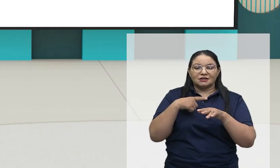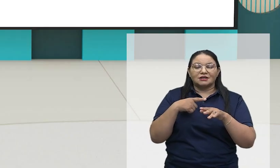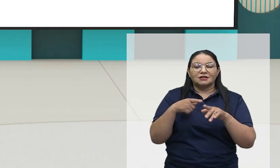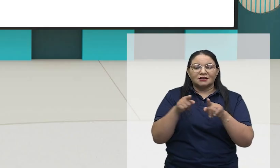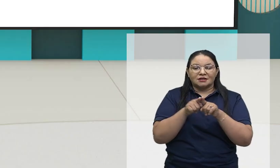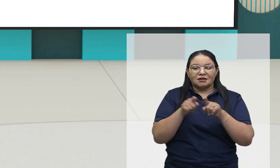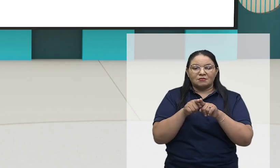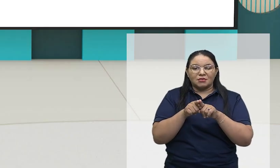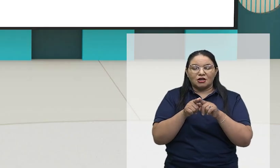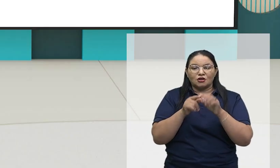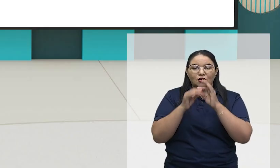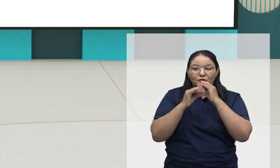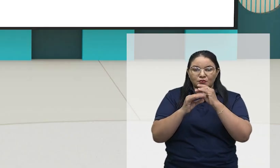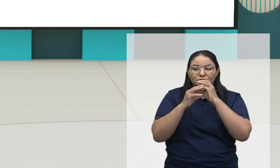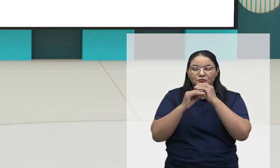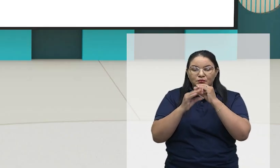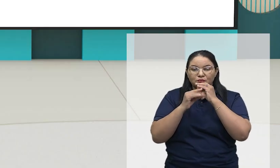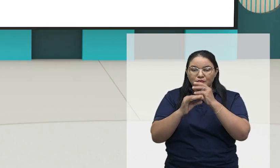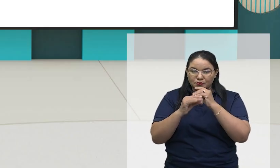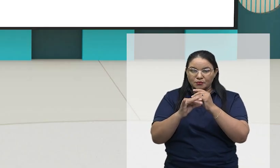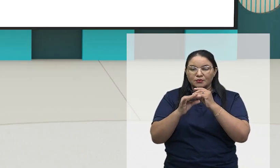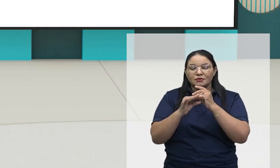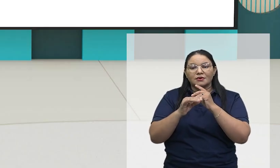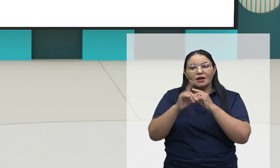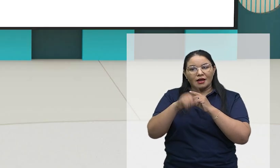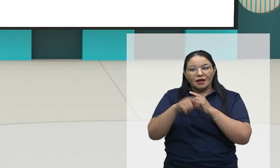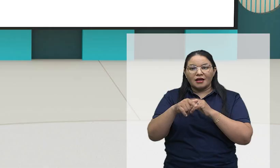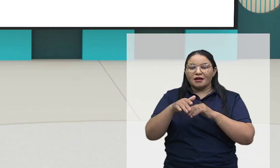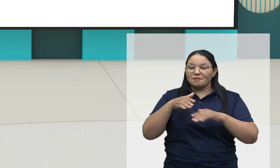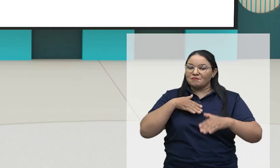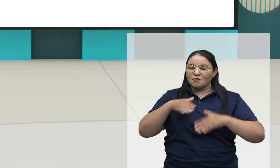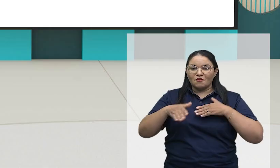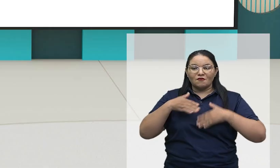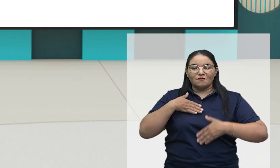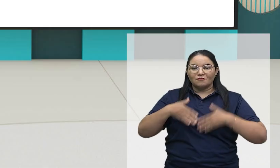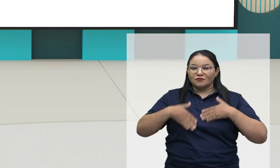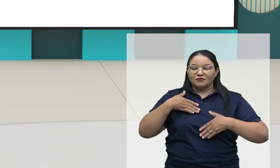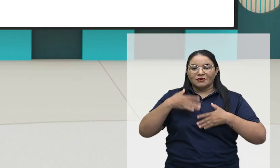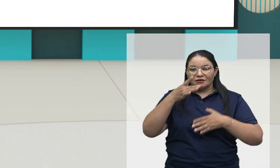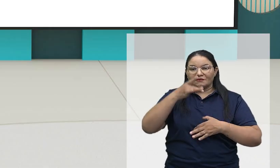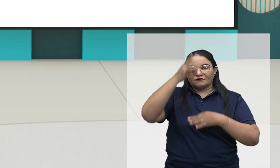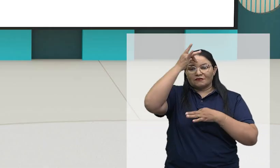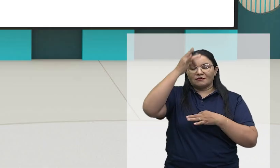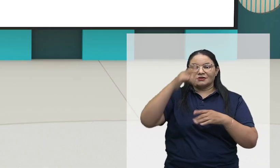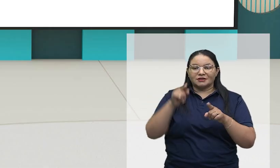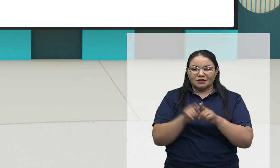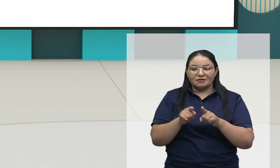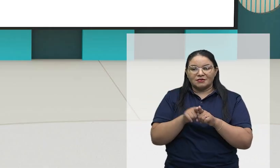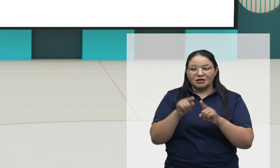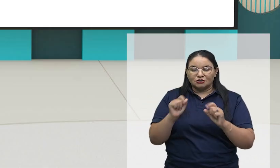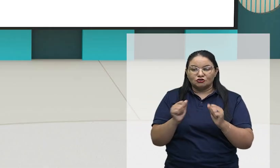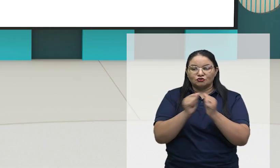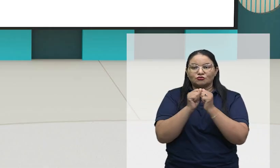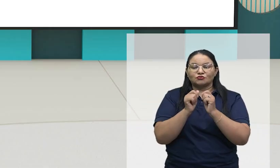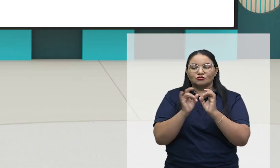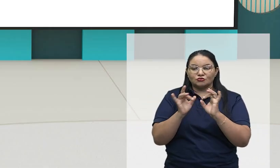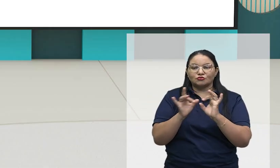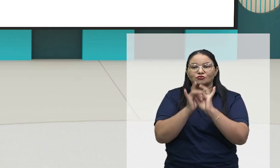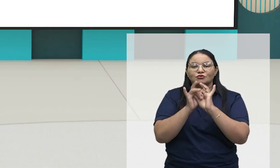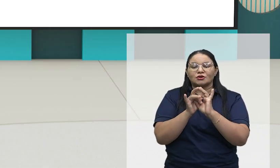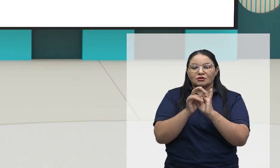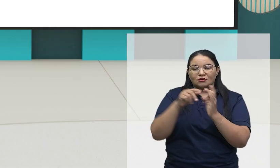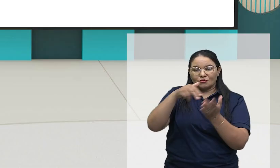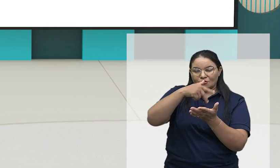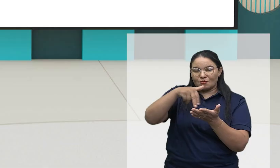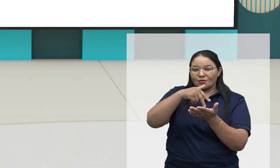flauta. Então, é a performance, é o movimento junto com a música. Afinal, é entender que a arte é